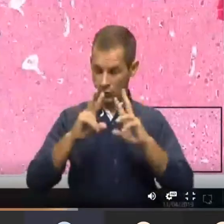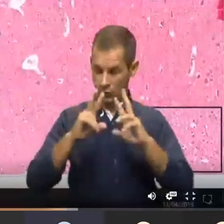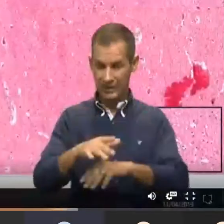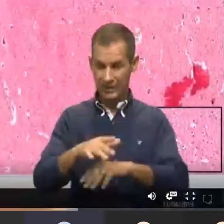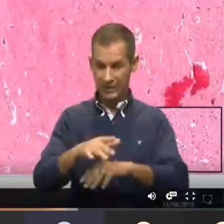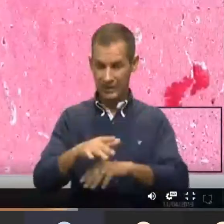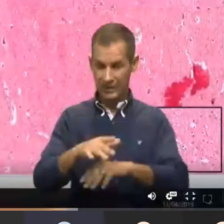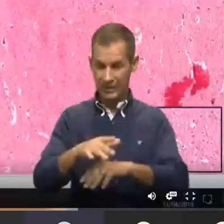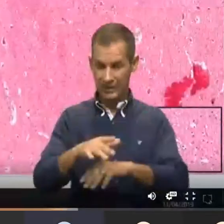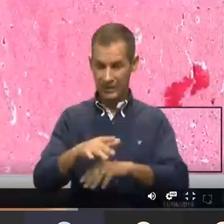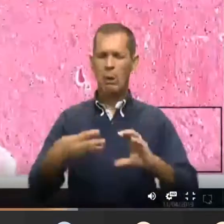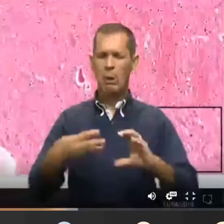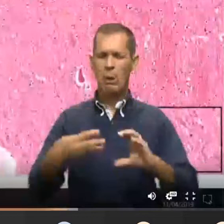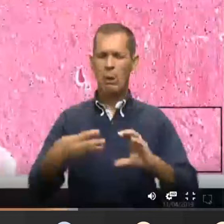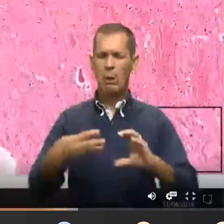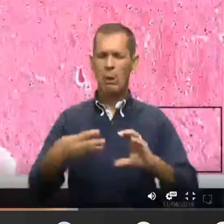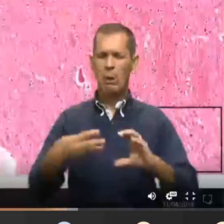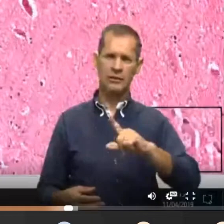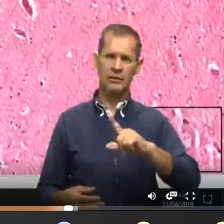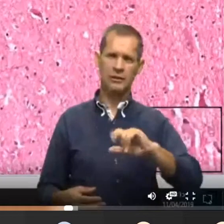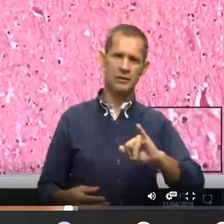Tá mudo, prof.